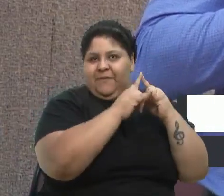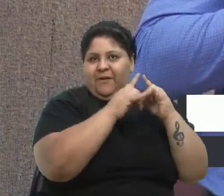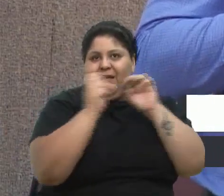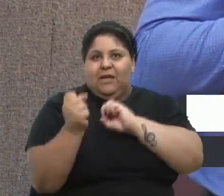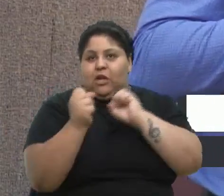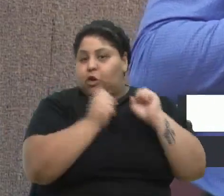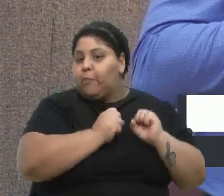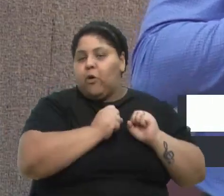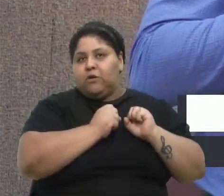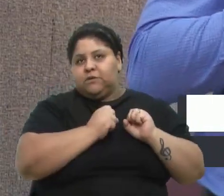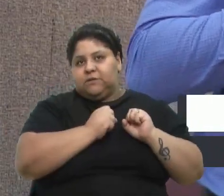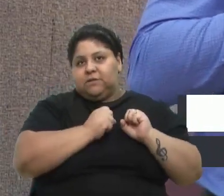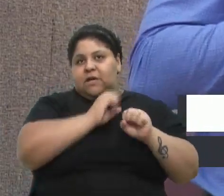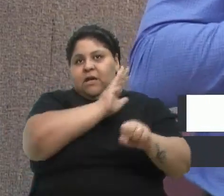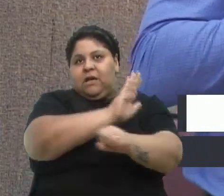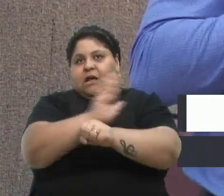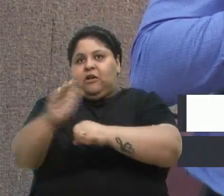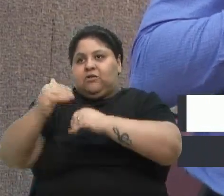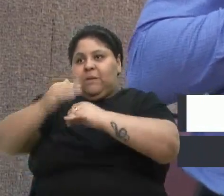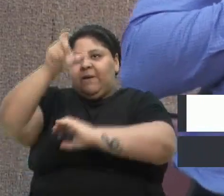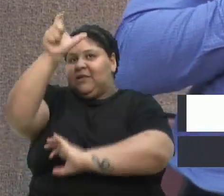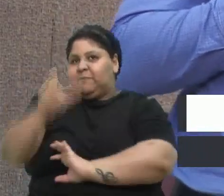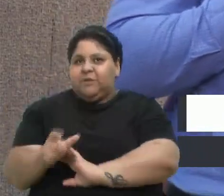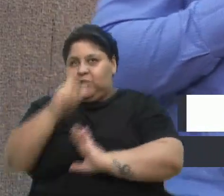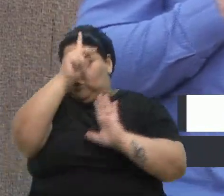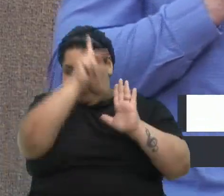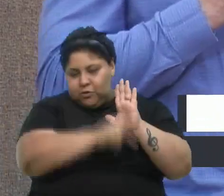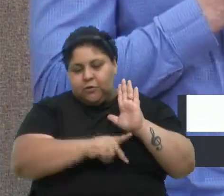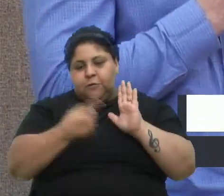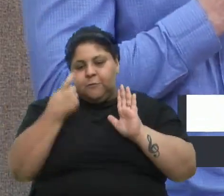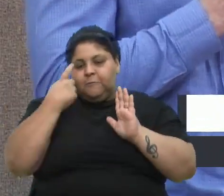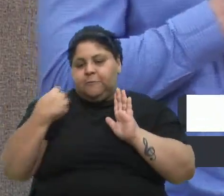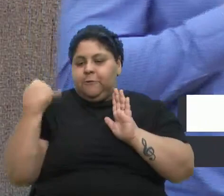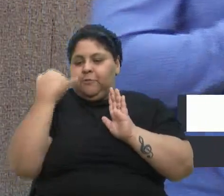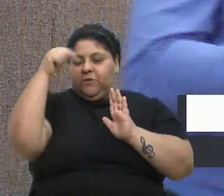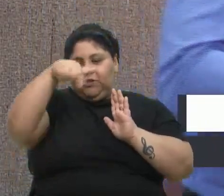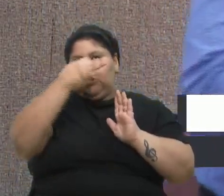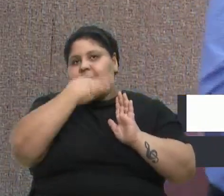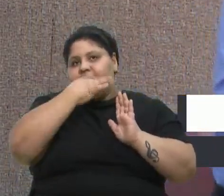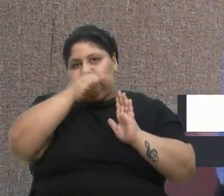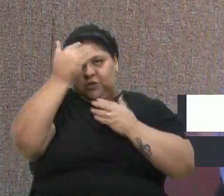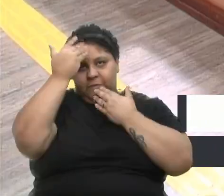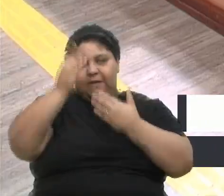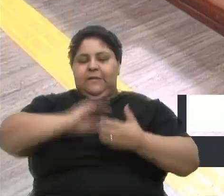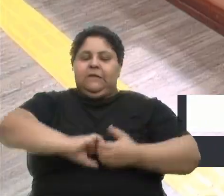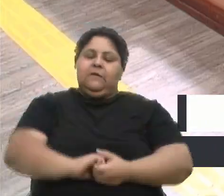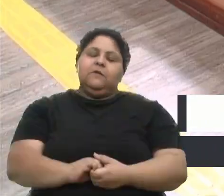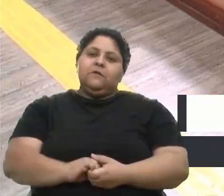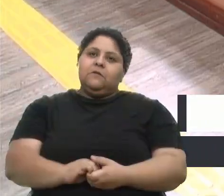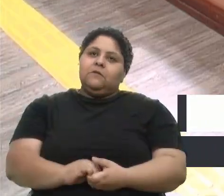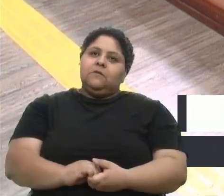ajudar mais pessoas ainda, esse projeto muito interessante e importante para Caxias. Obrigado. Obrigado, vereador Scalco. Para declarar o voto.